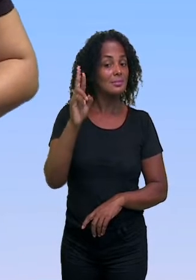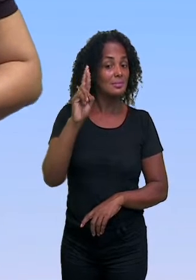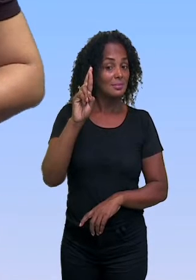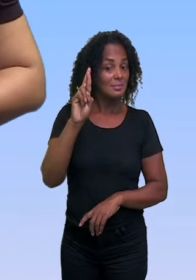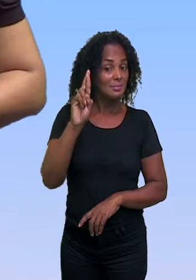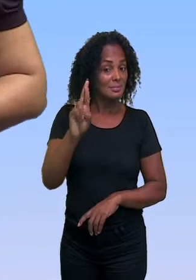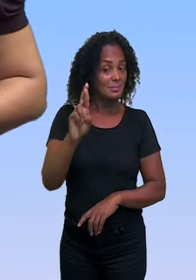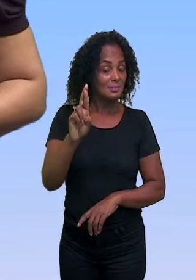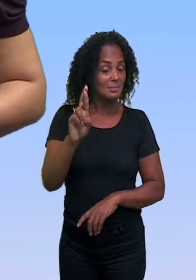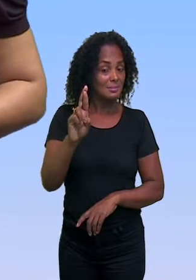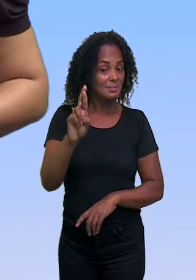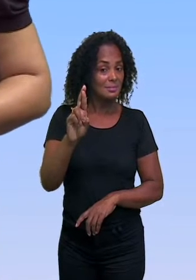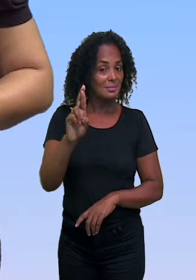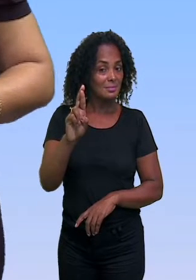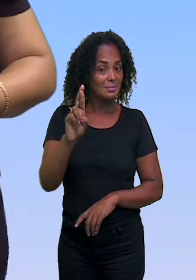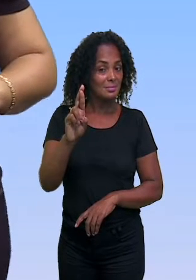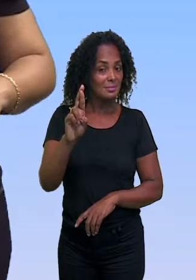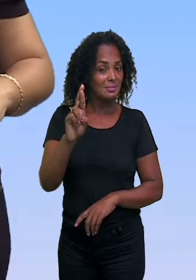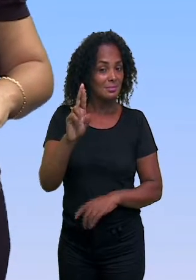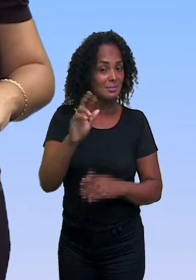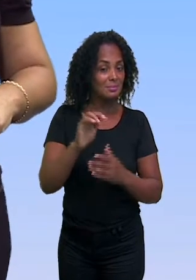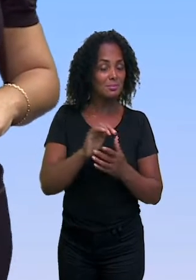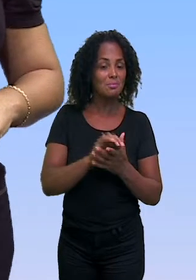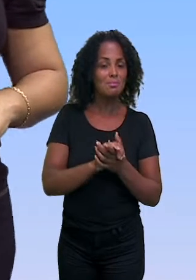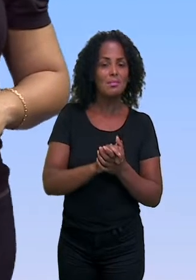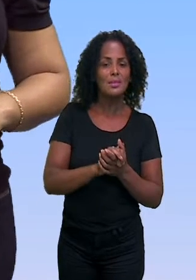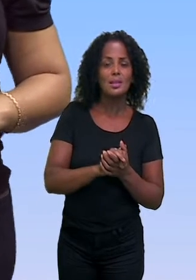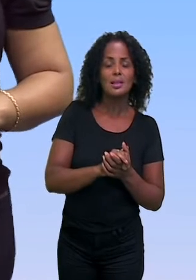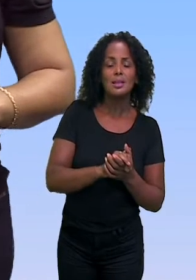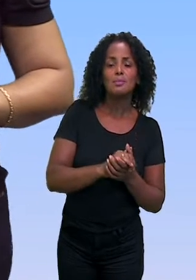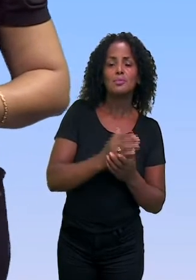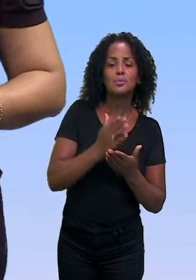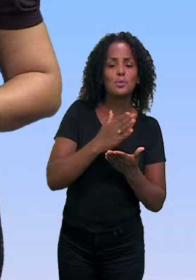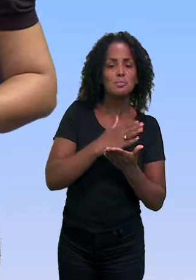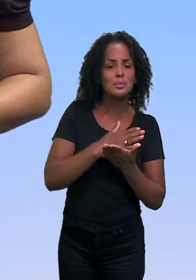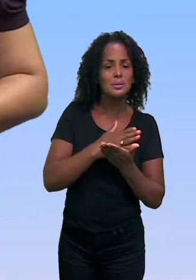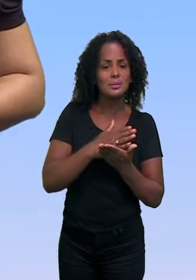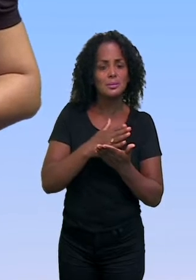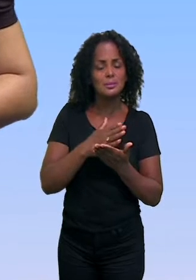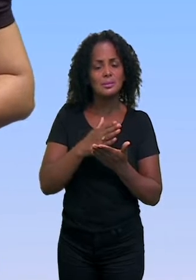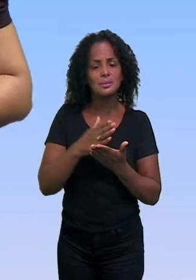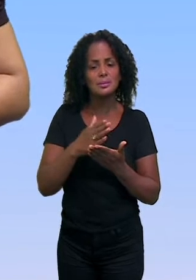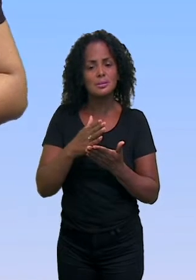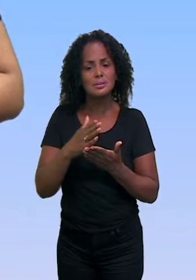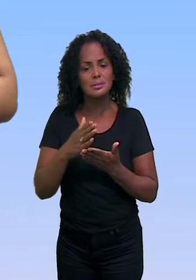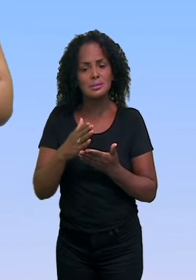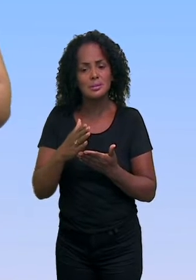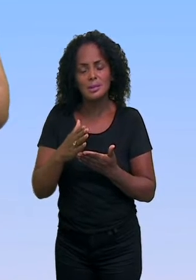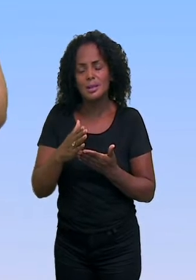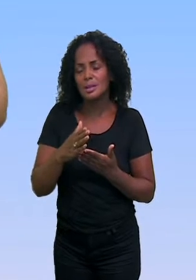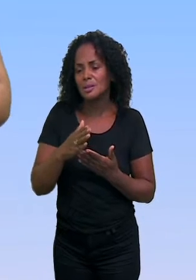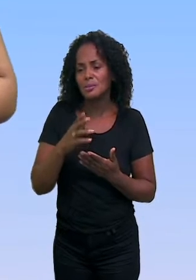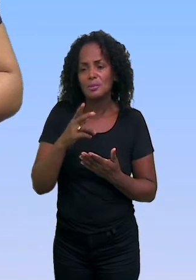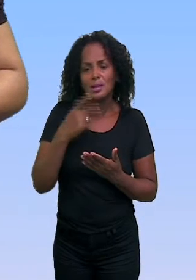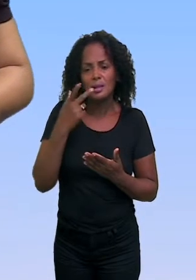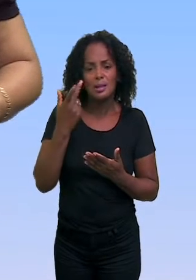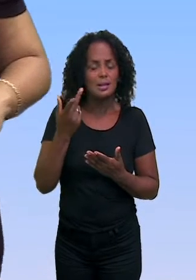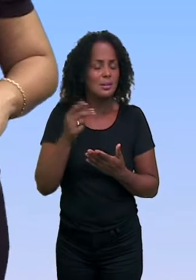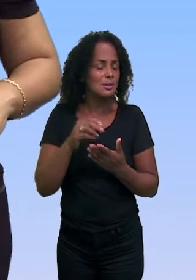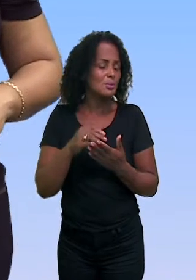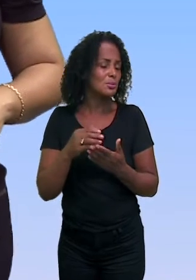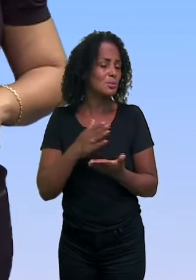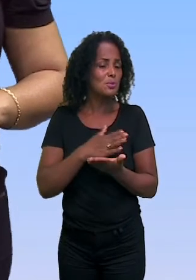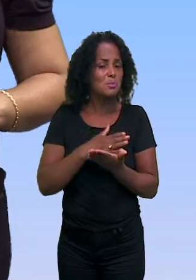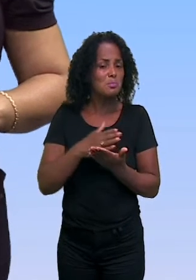ou ar Então vamos comprar daquela frase do início will I will I